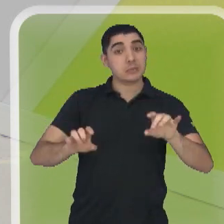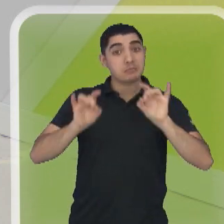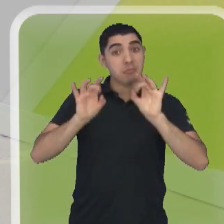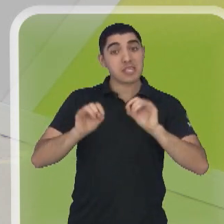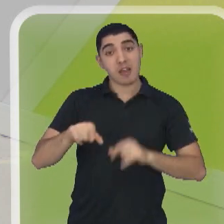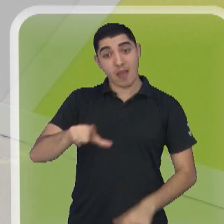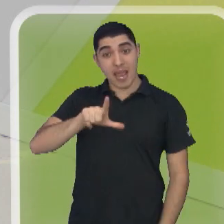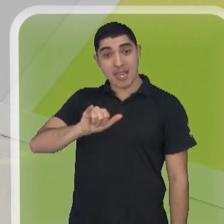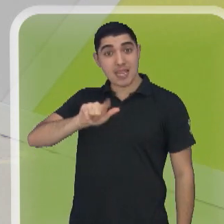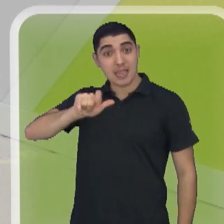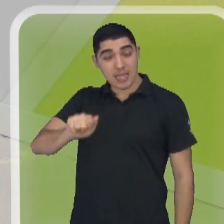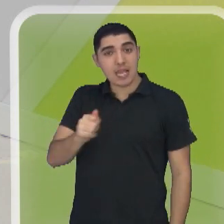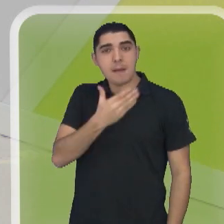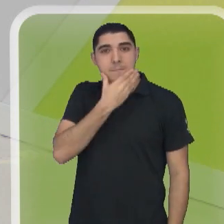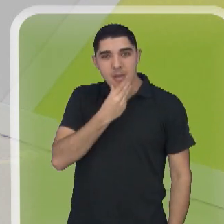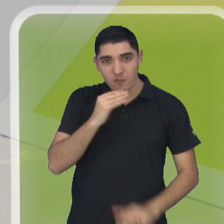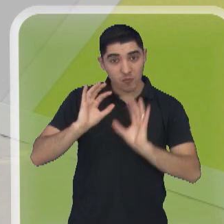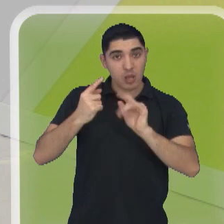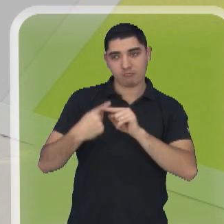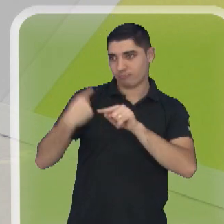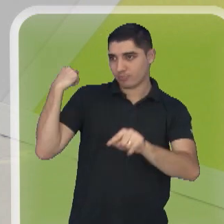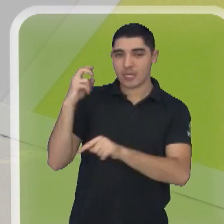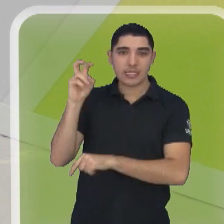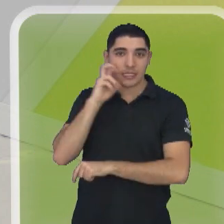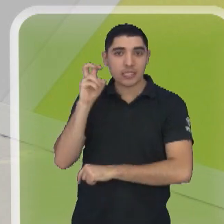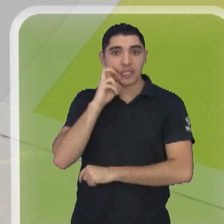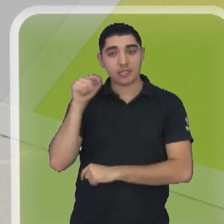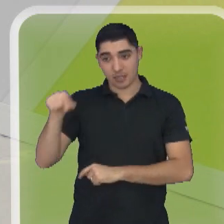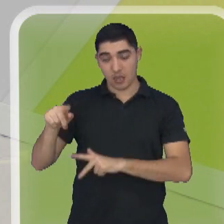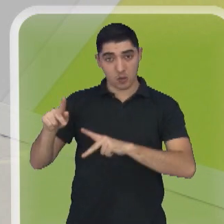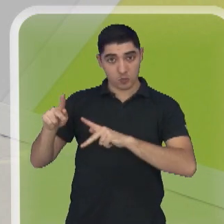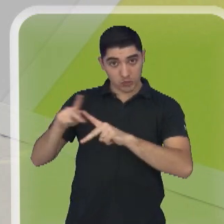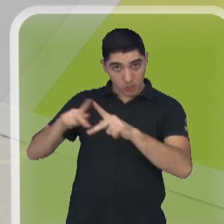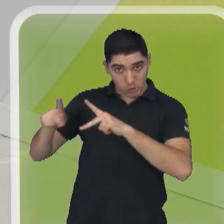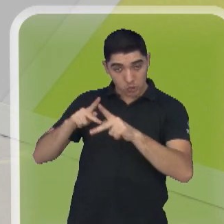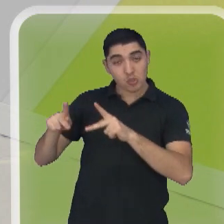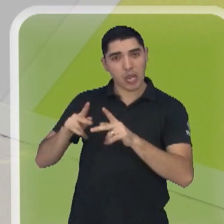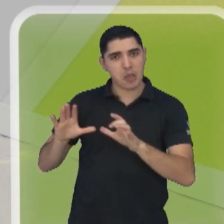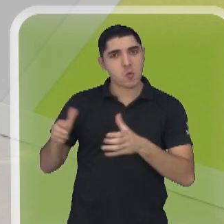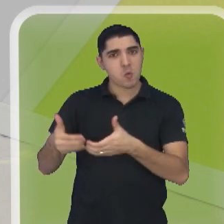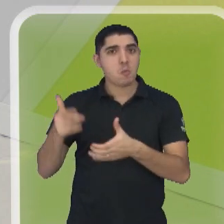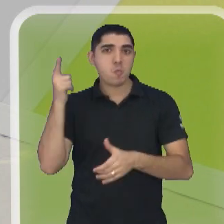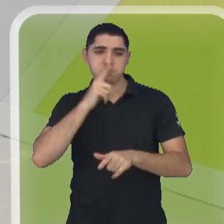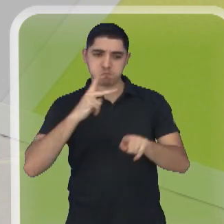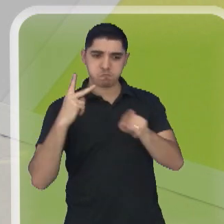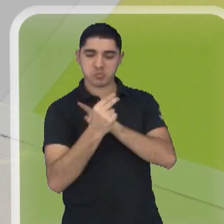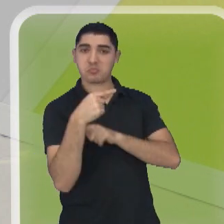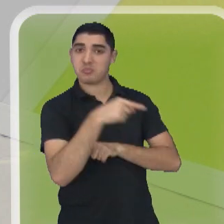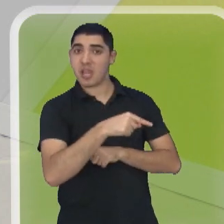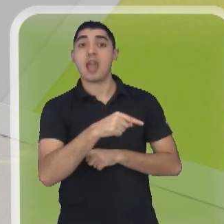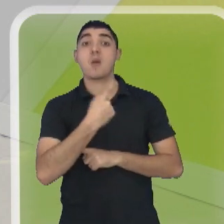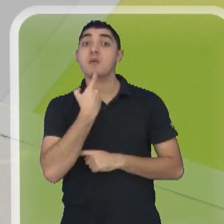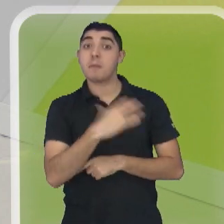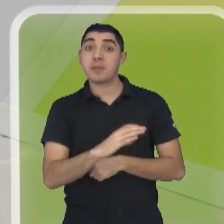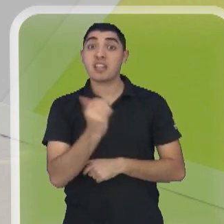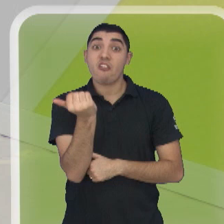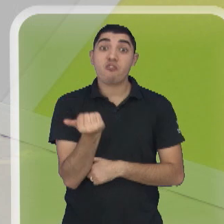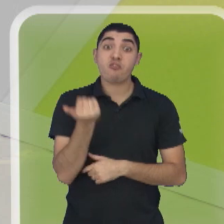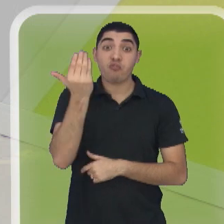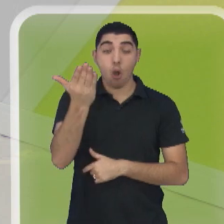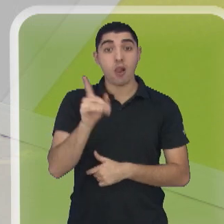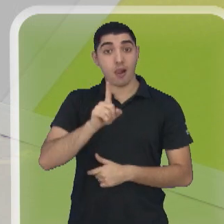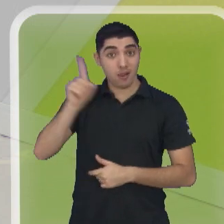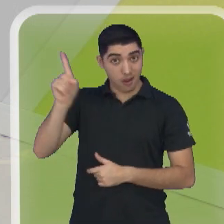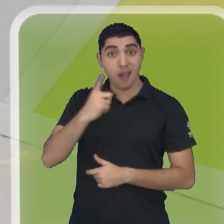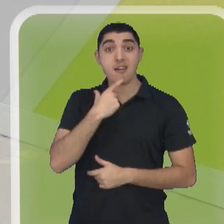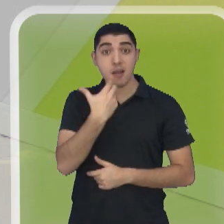Superliga Masculina de Vôlei. Na última quinta-feira, o time do técnico Carlos Chuan, que venceu Campinas fora de casa no ginásio Taquaral